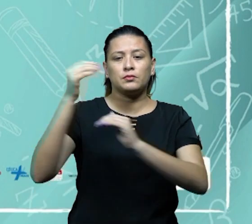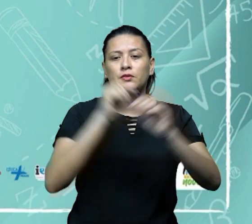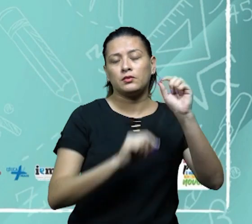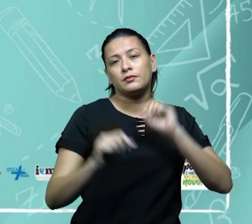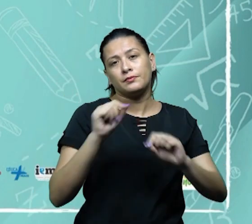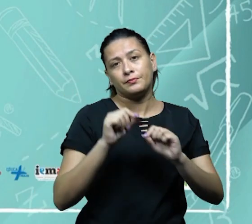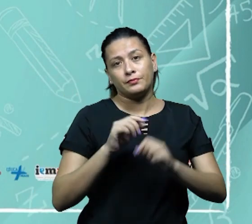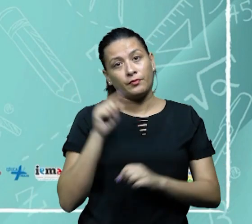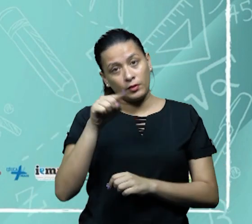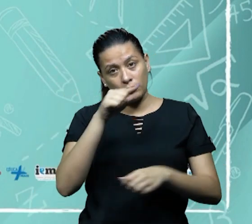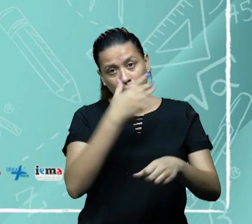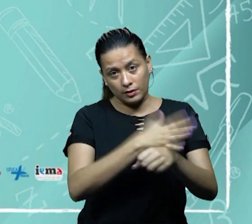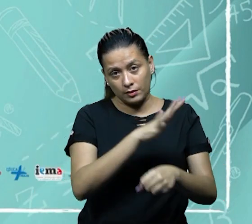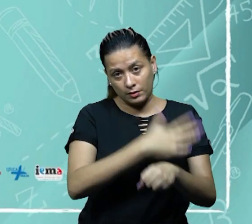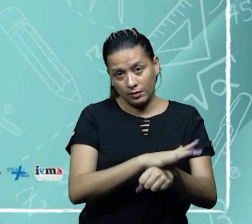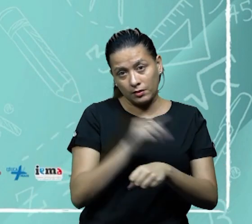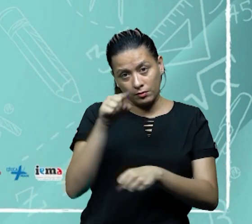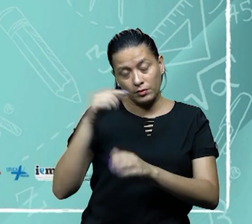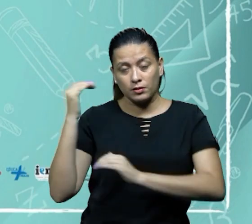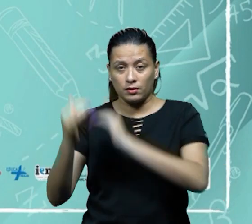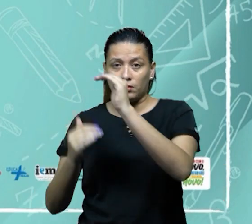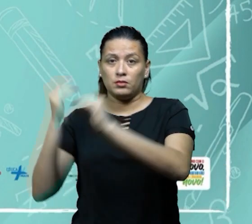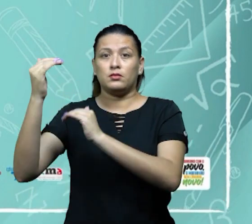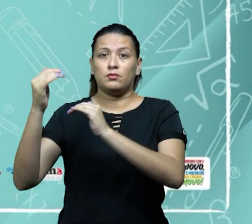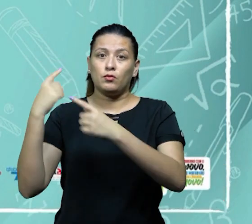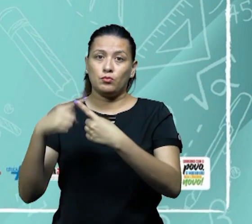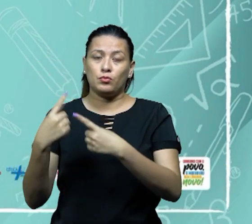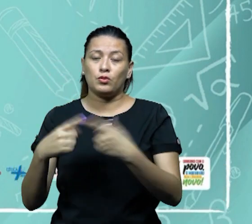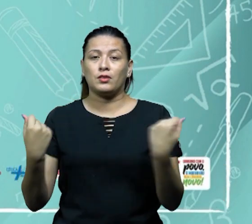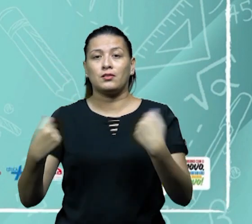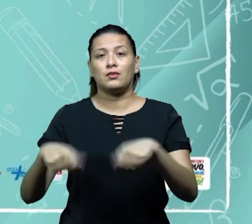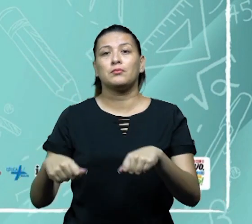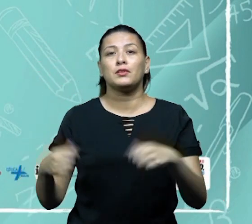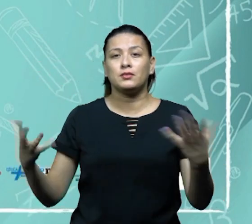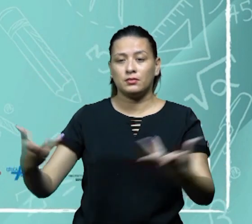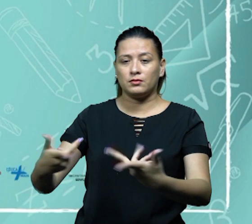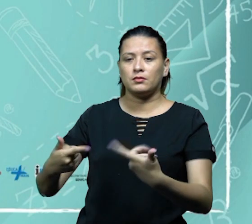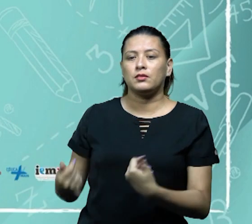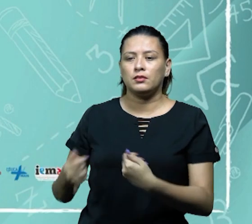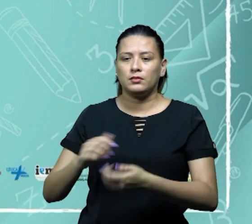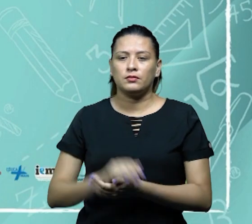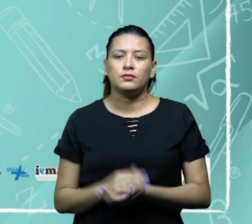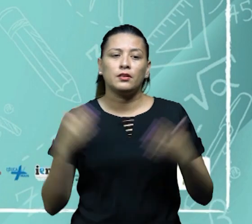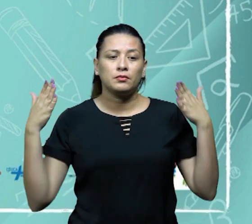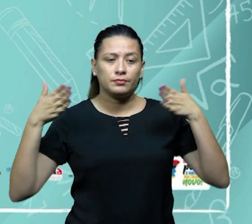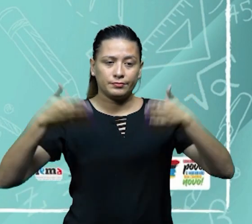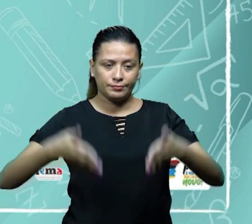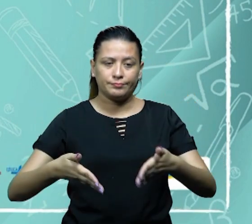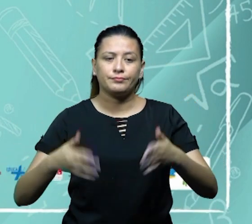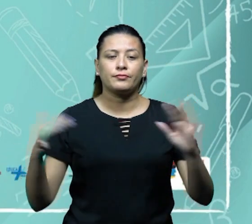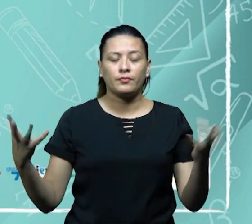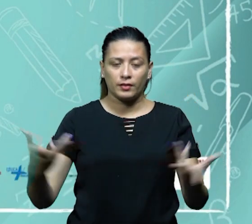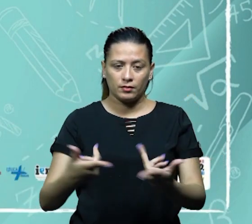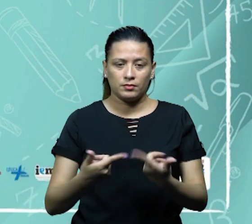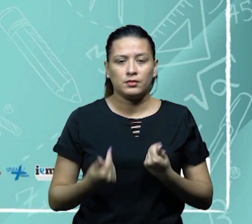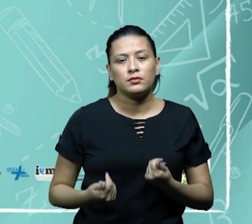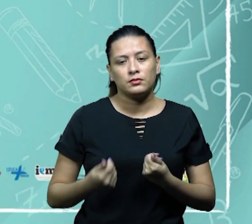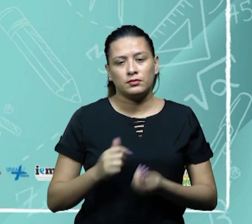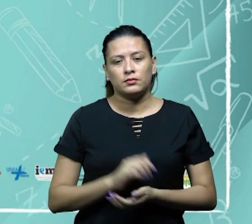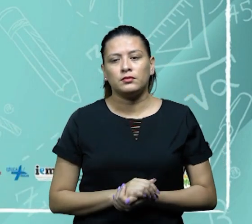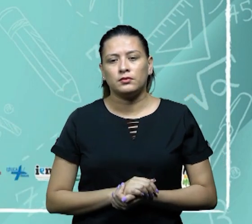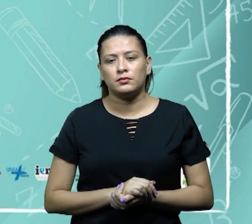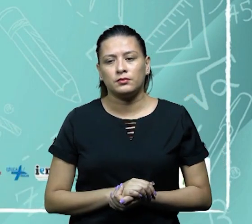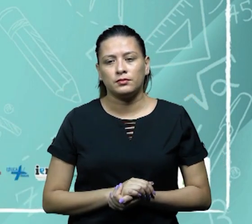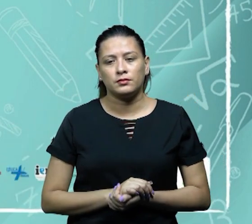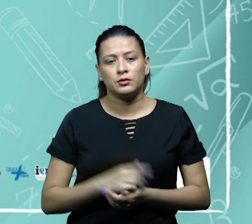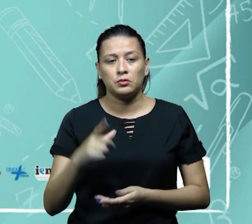treinamento e desenvolvimento. Lembrando que quando você treina, você desenvolve, porque você capacita. São focados em integrar e qualificar a